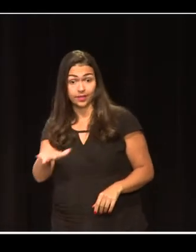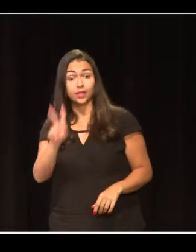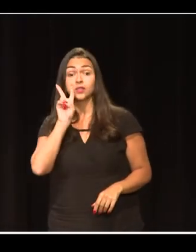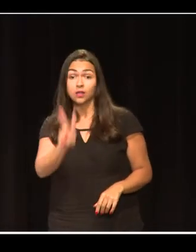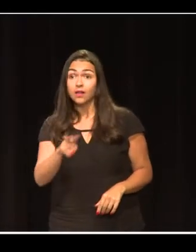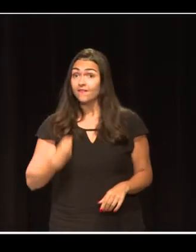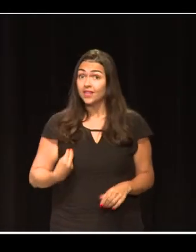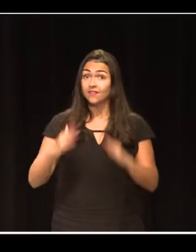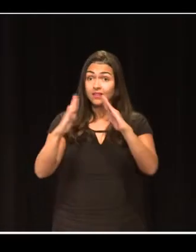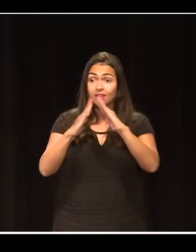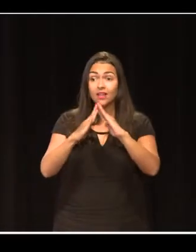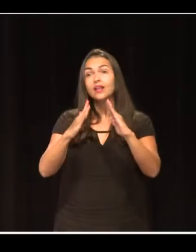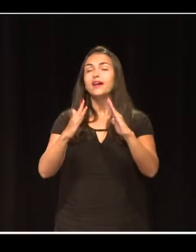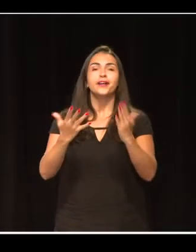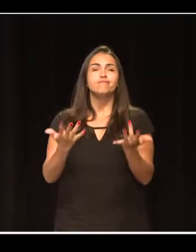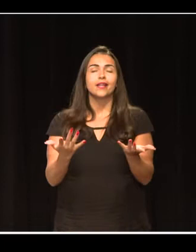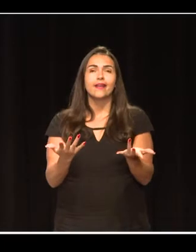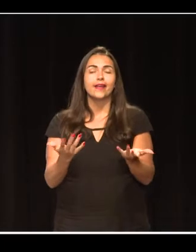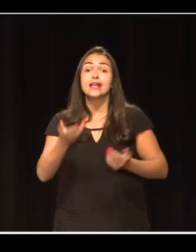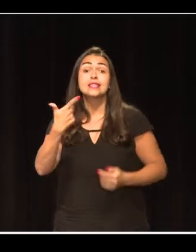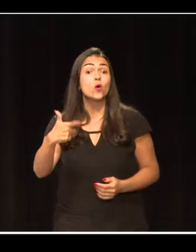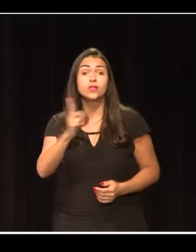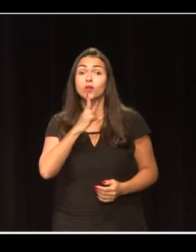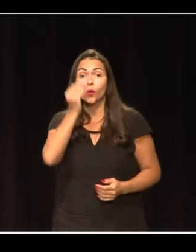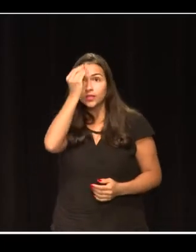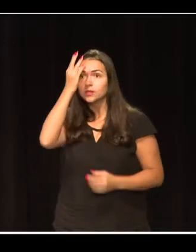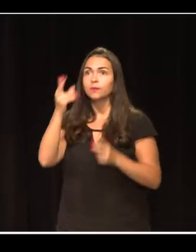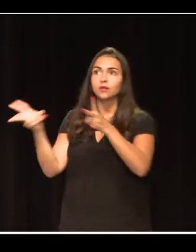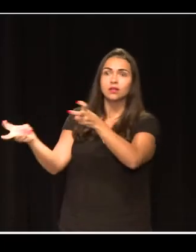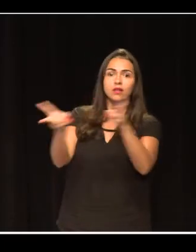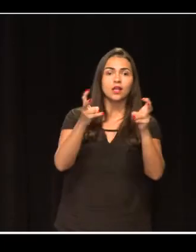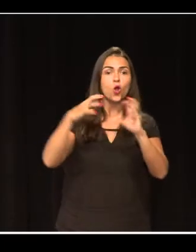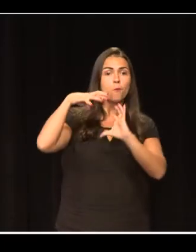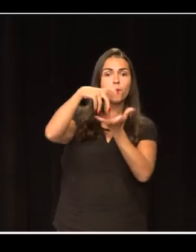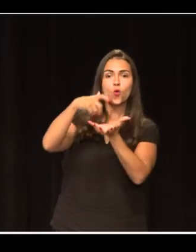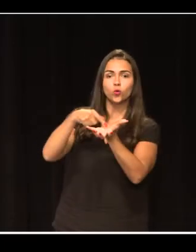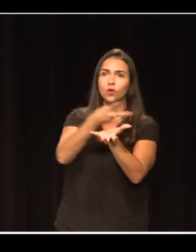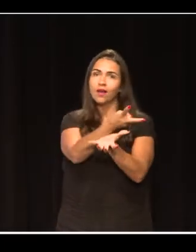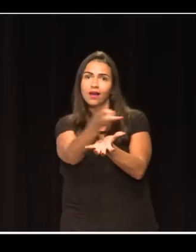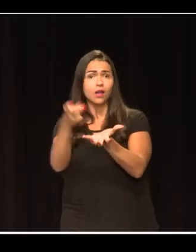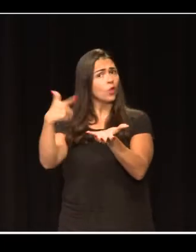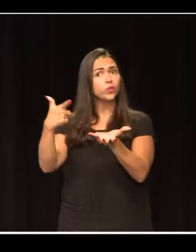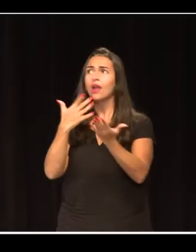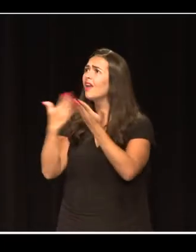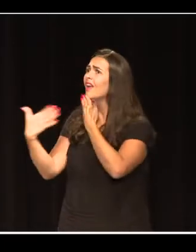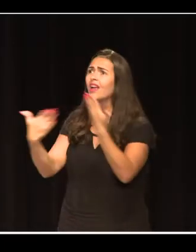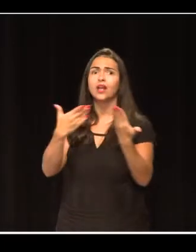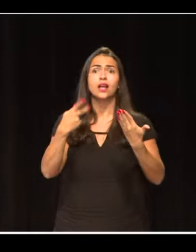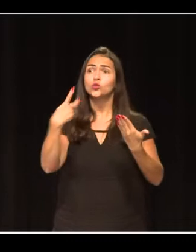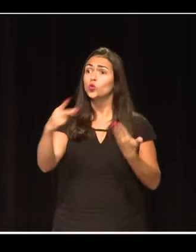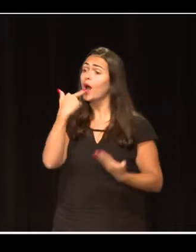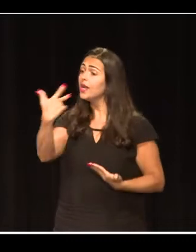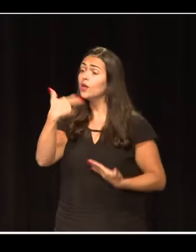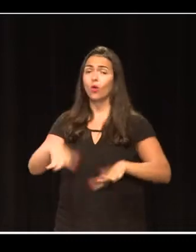lares onde não podem ampliar conhecimento, leitura de mundo e se apropriar da sua linguagem, da sua